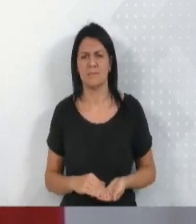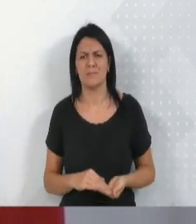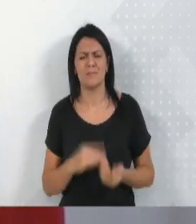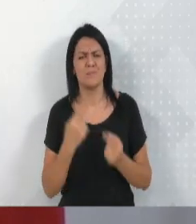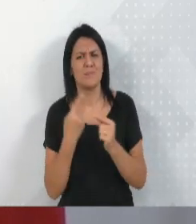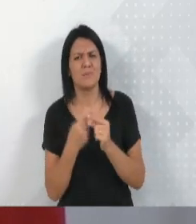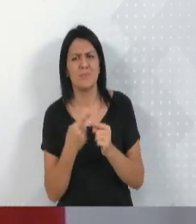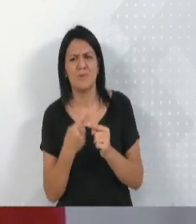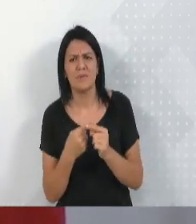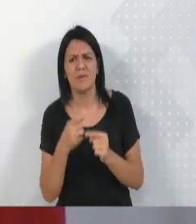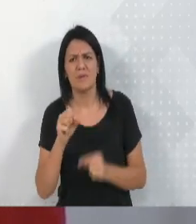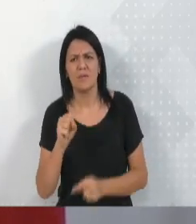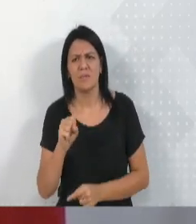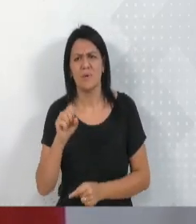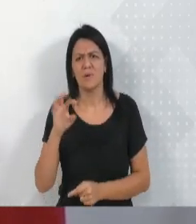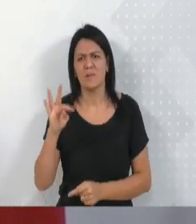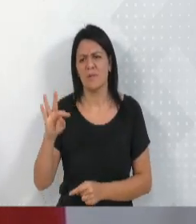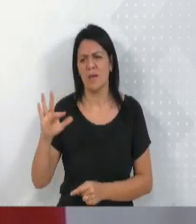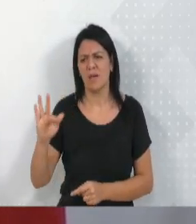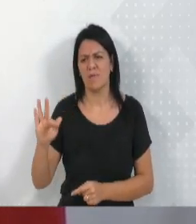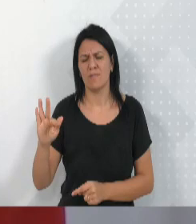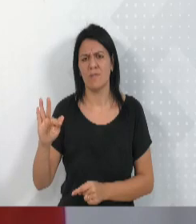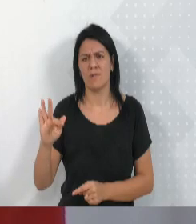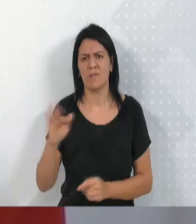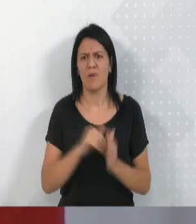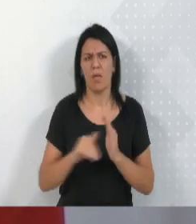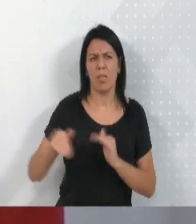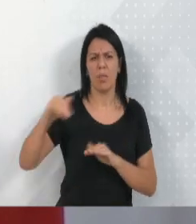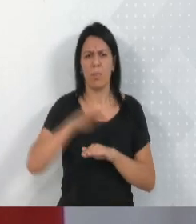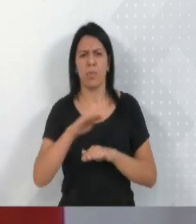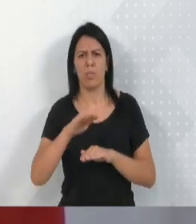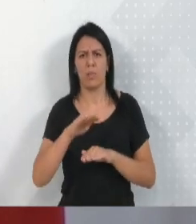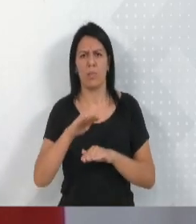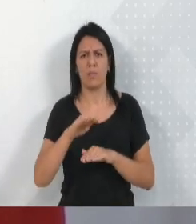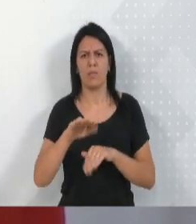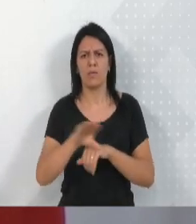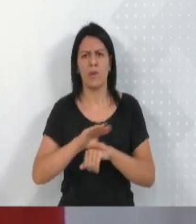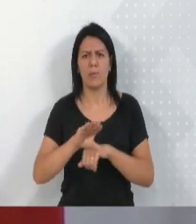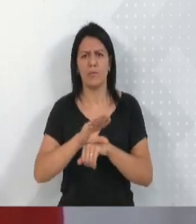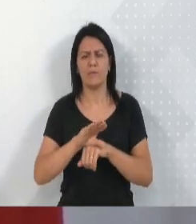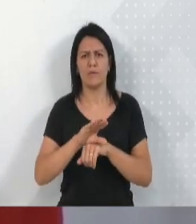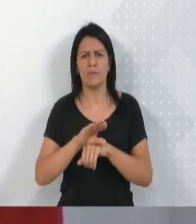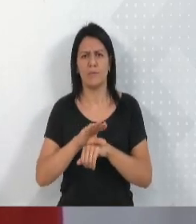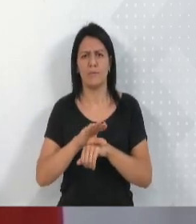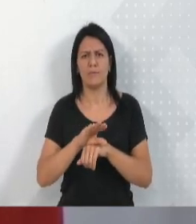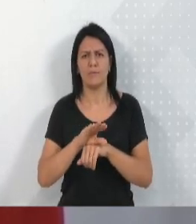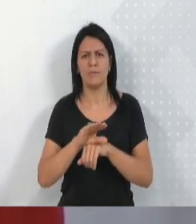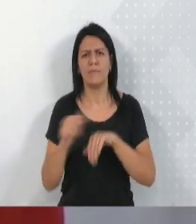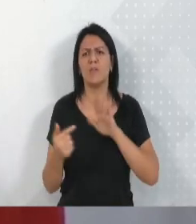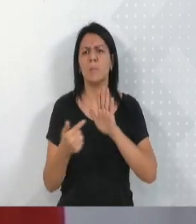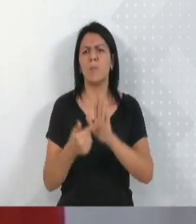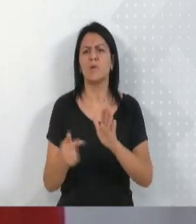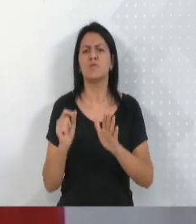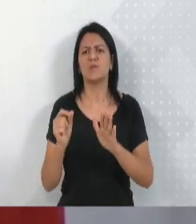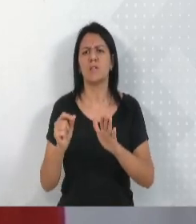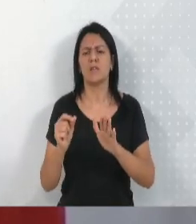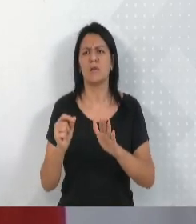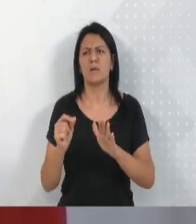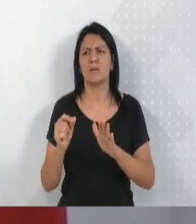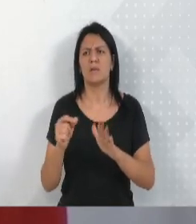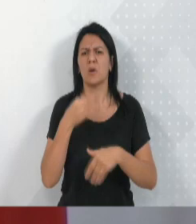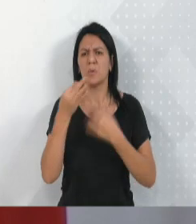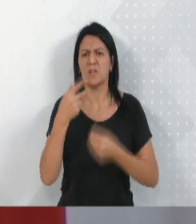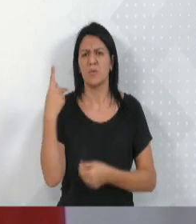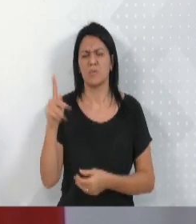STF insiste em atropelar nossa Constituição e impor as suas pautas morais para a nossa sociedade? Realmente, vereadora Silmara,